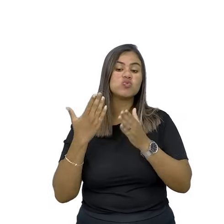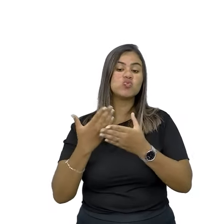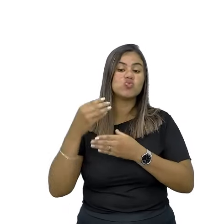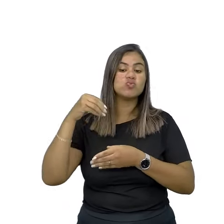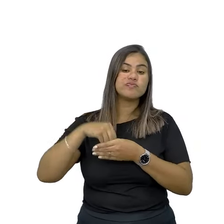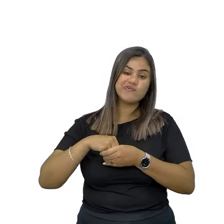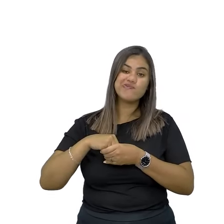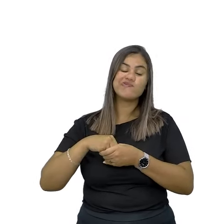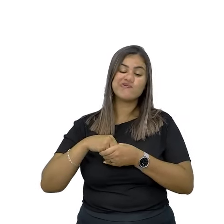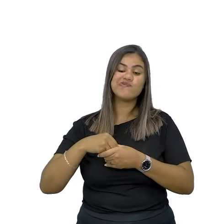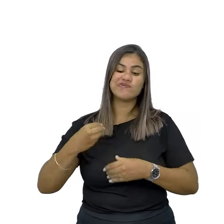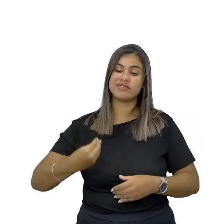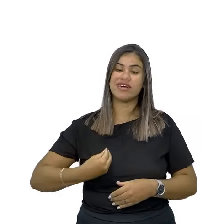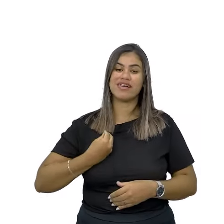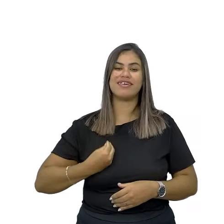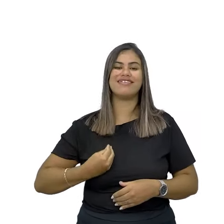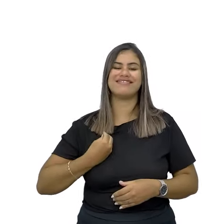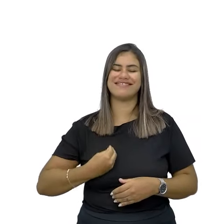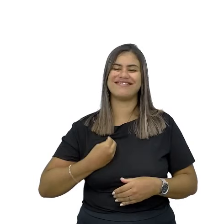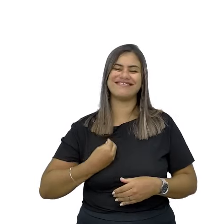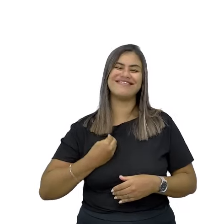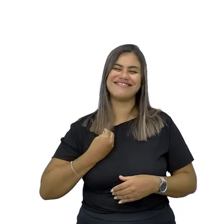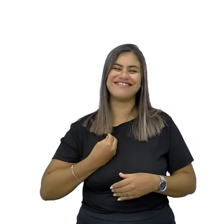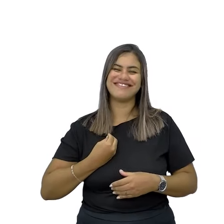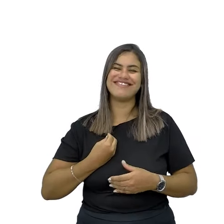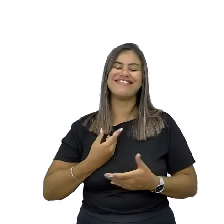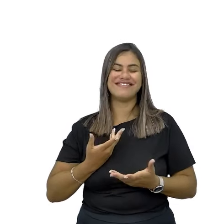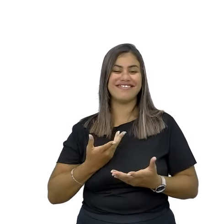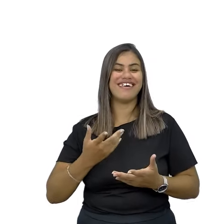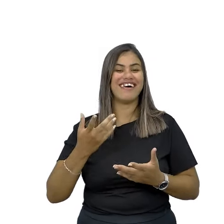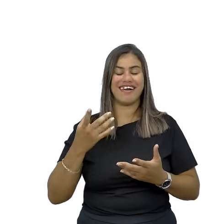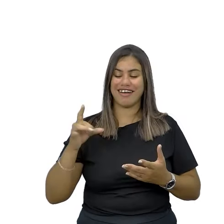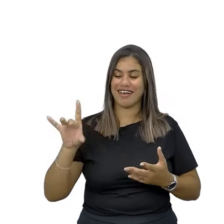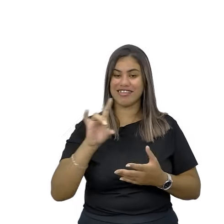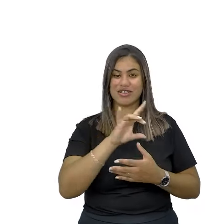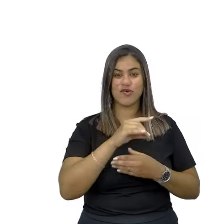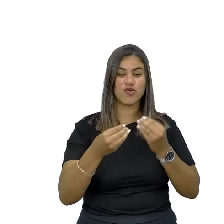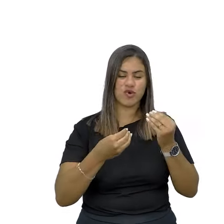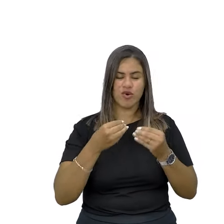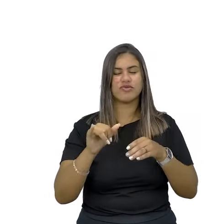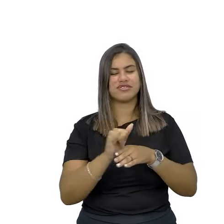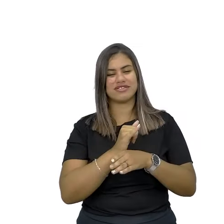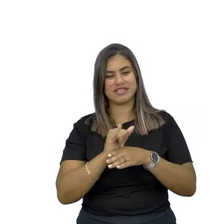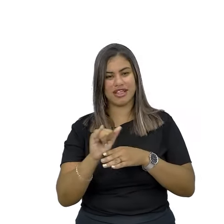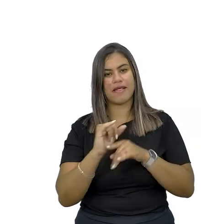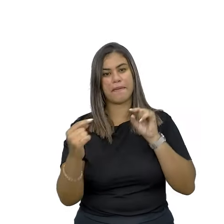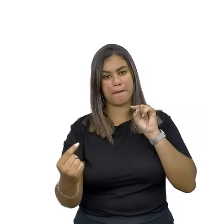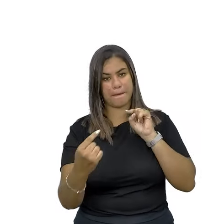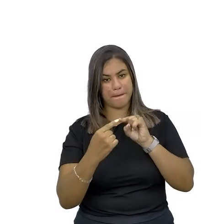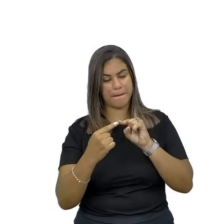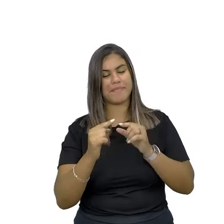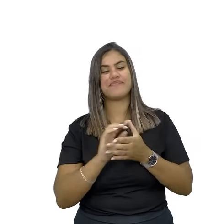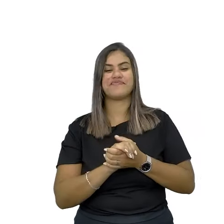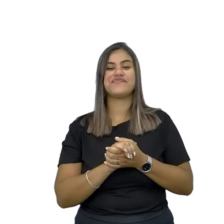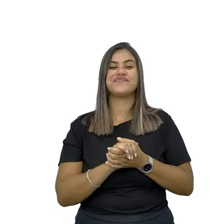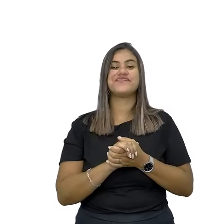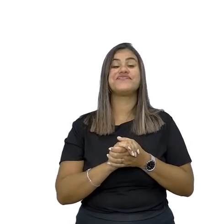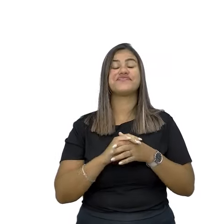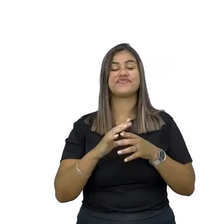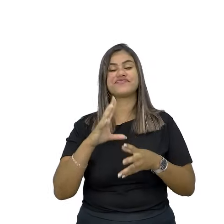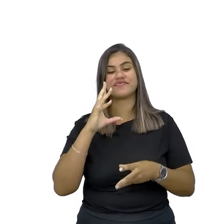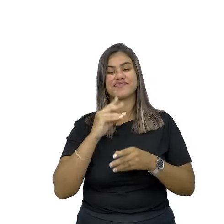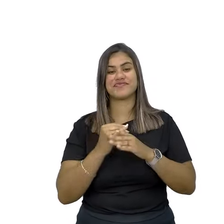né? Que a gente tem as nossas estratégias. E definir indicadores